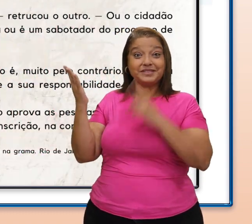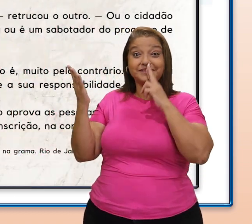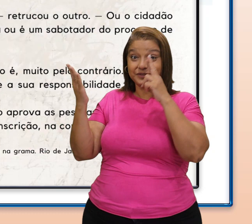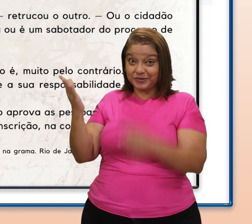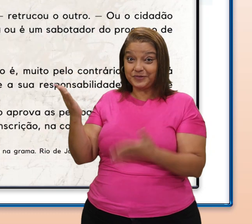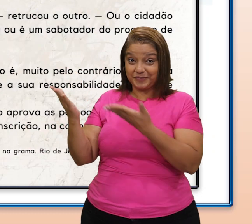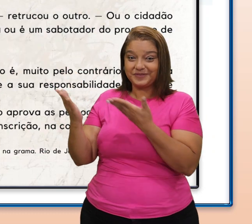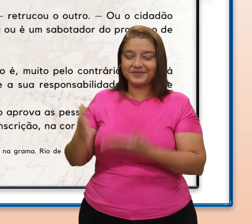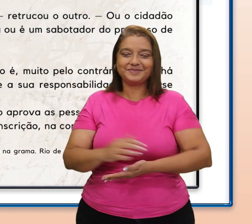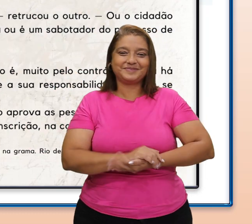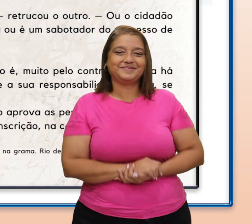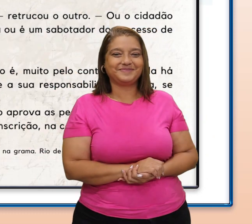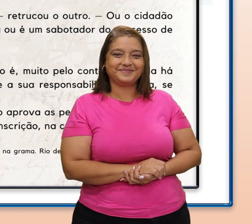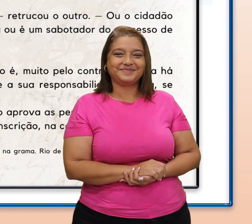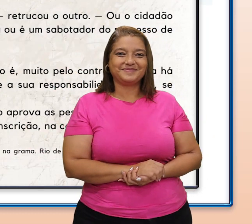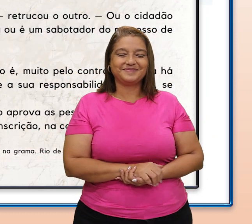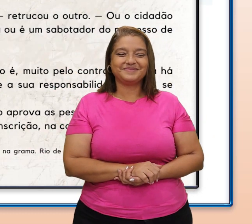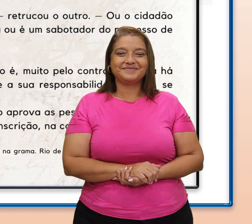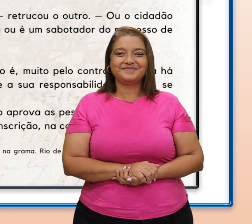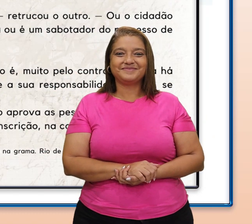questão.